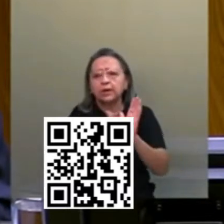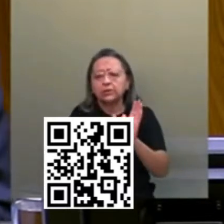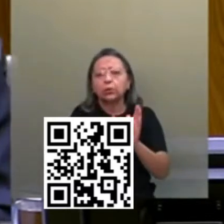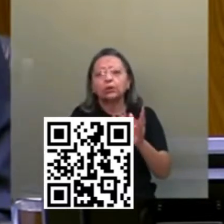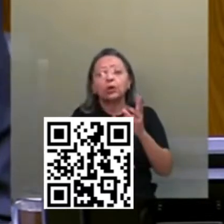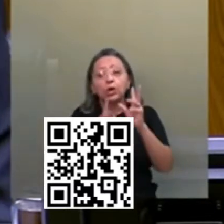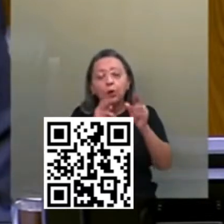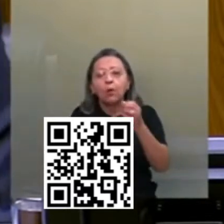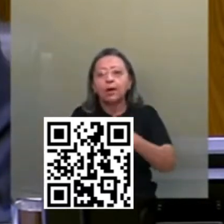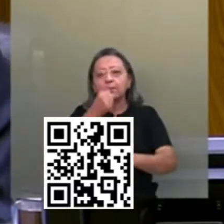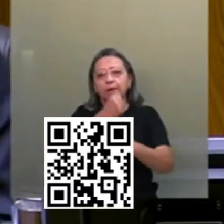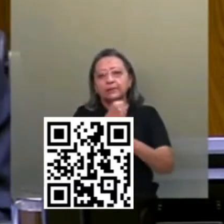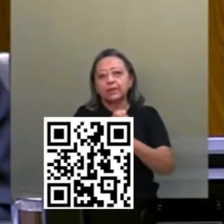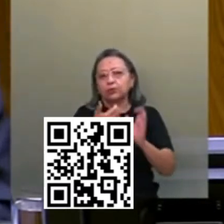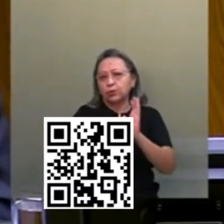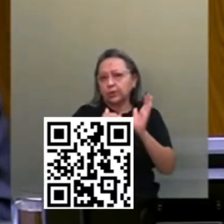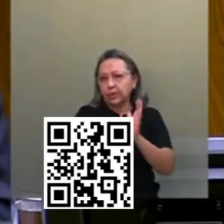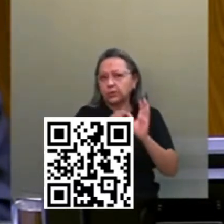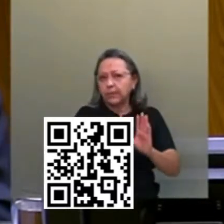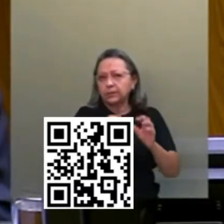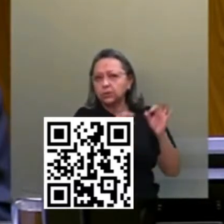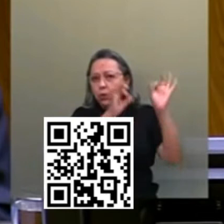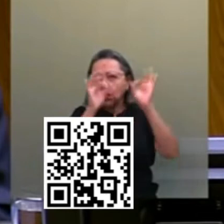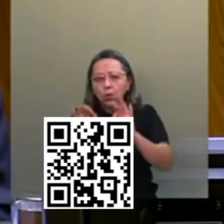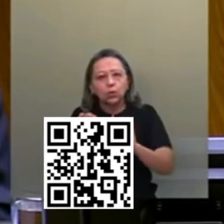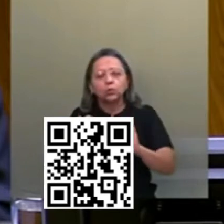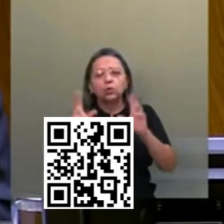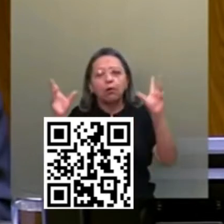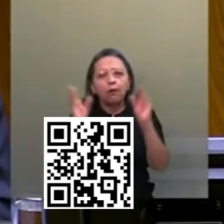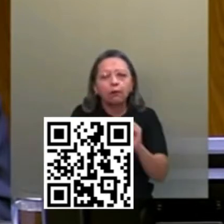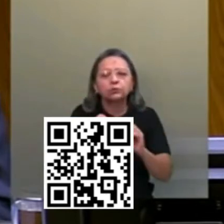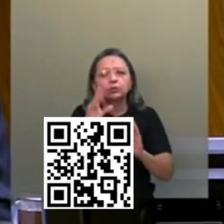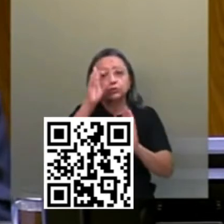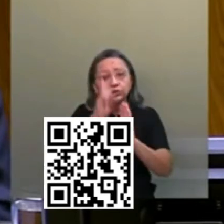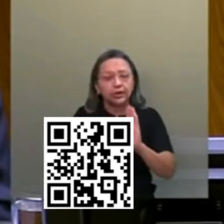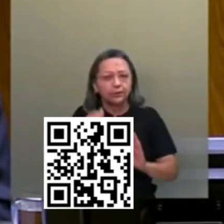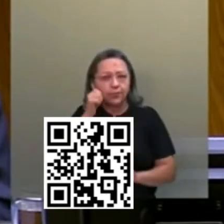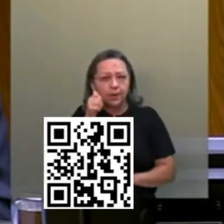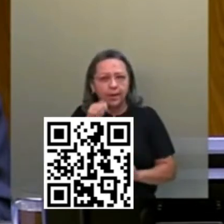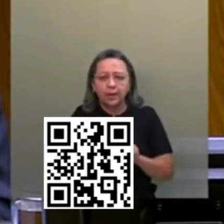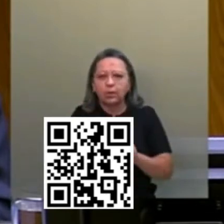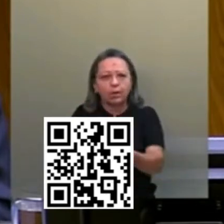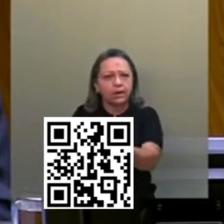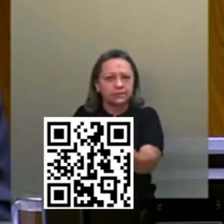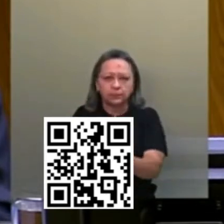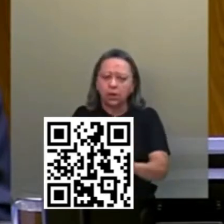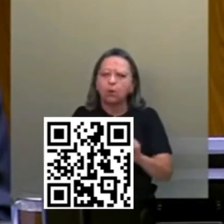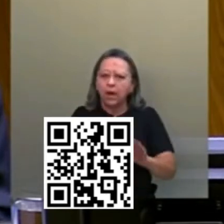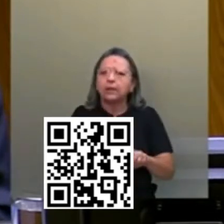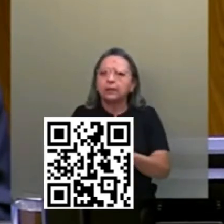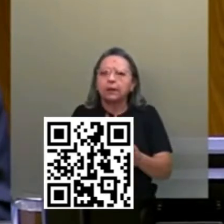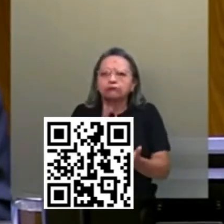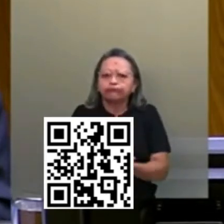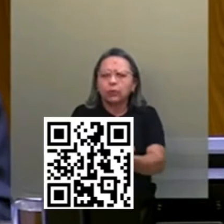do Congresso Nacional. Mas o olhar do Congresso não se resumiu aos direitos femininos e ao racismo, mas